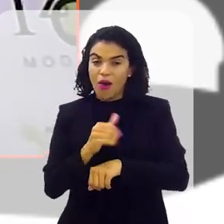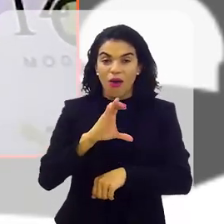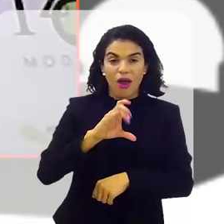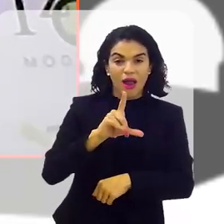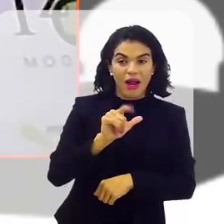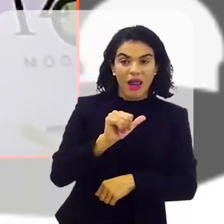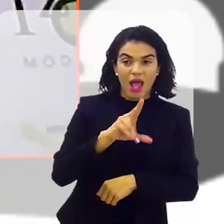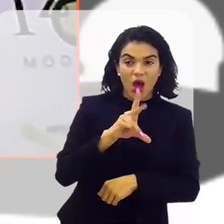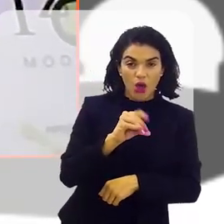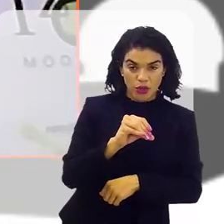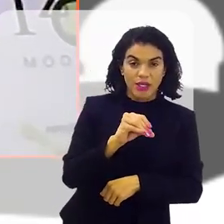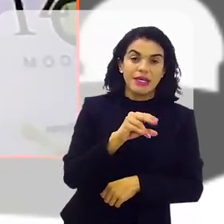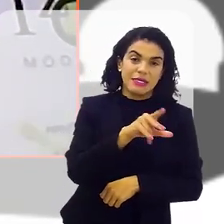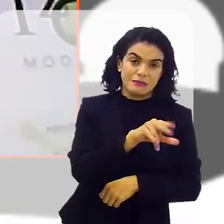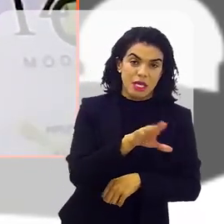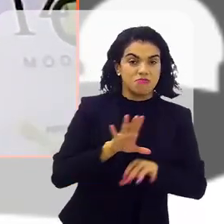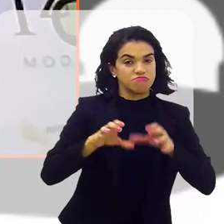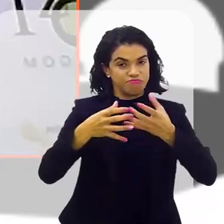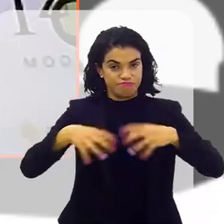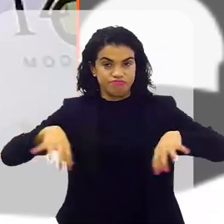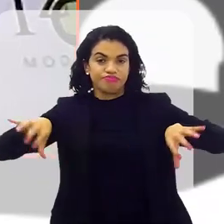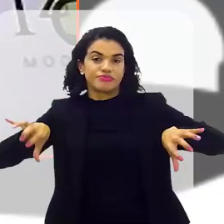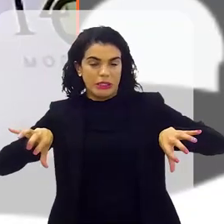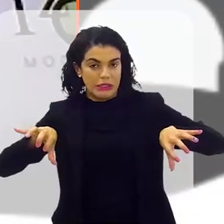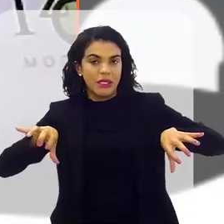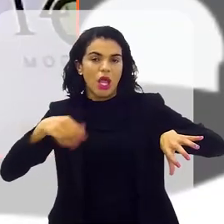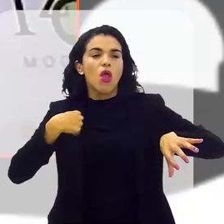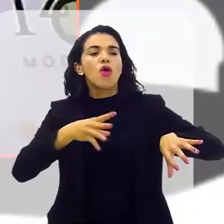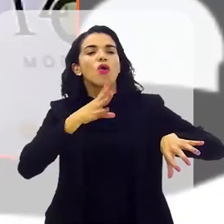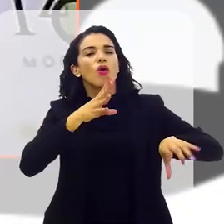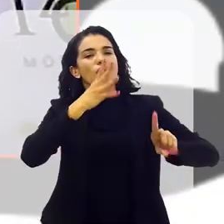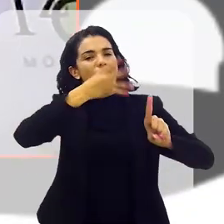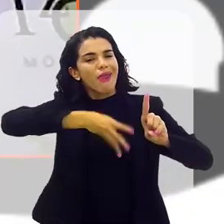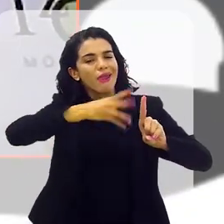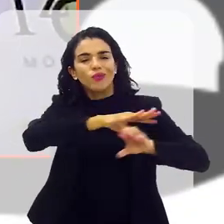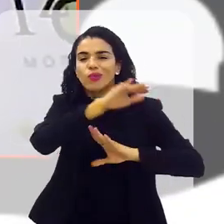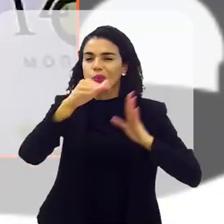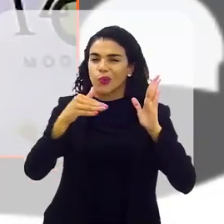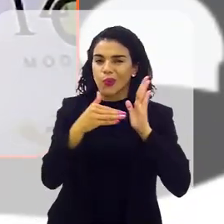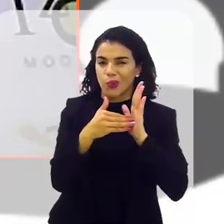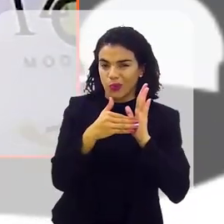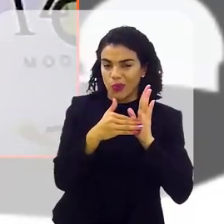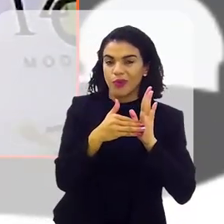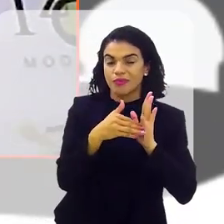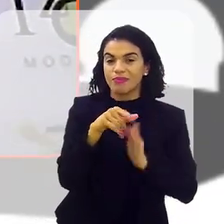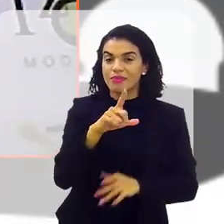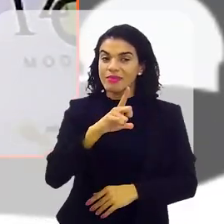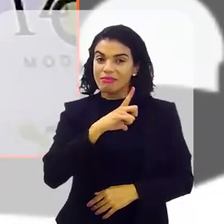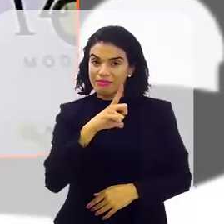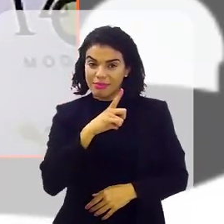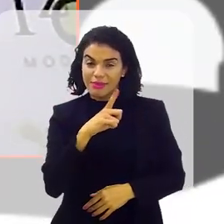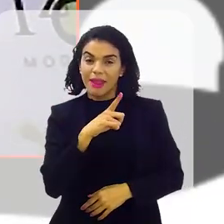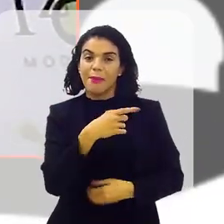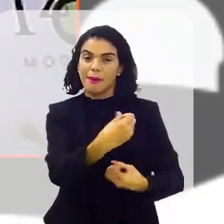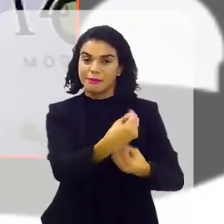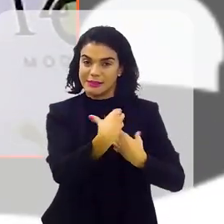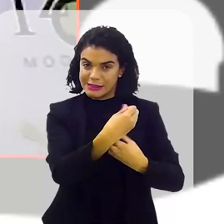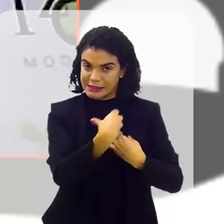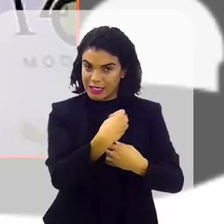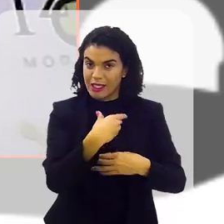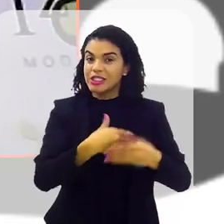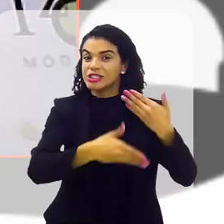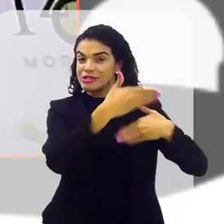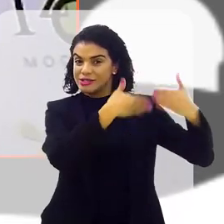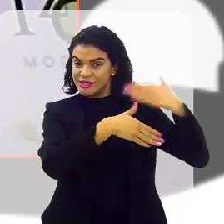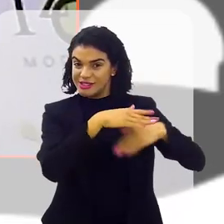Eu conheço a Cláudia profissional eu conheço tudo que a Cláudia profissional teve e tem a me ensinar